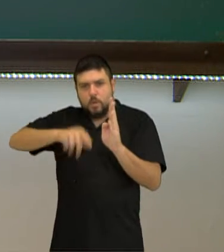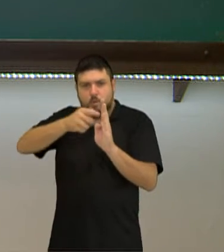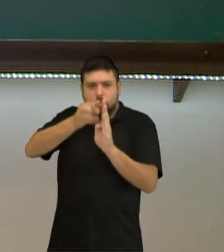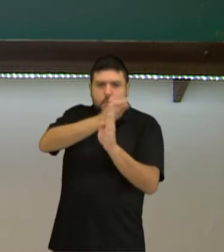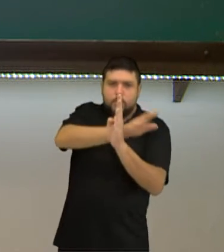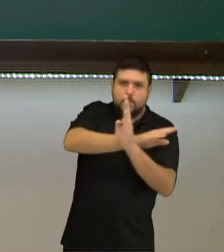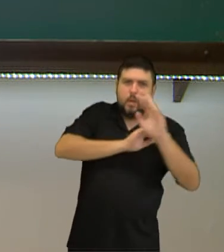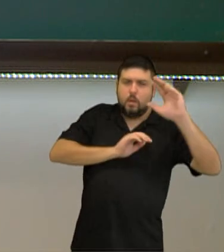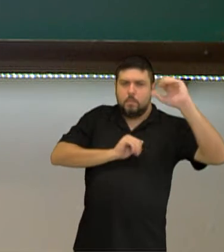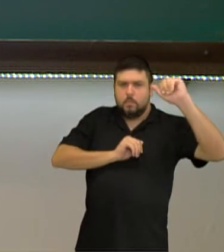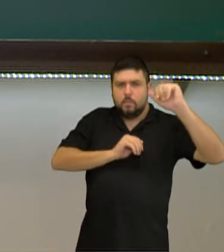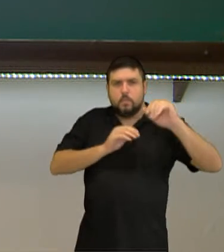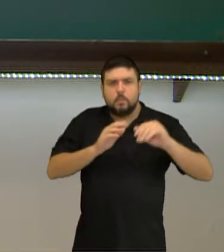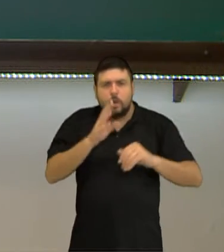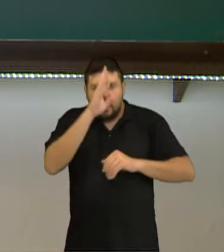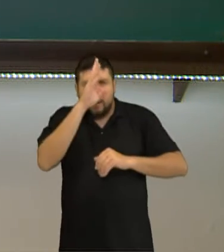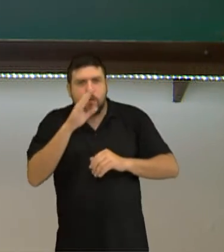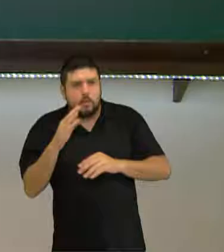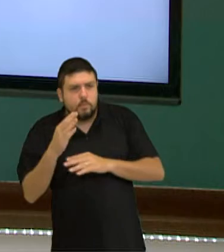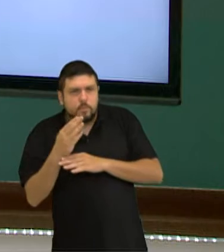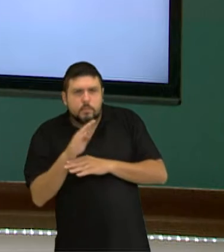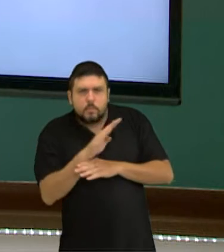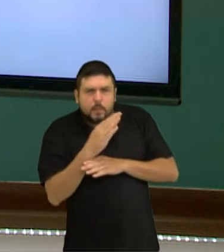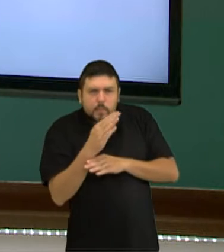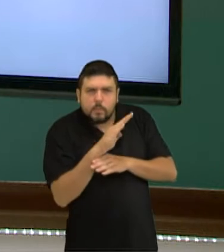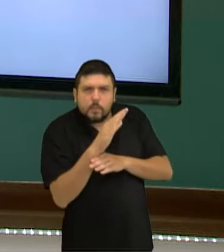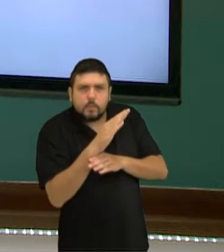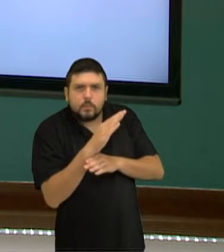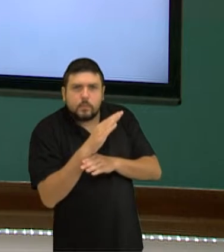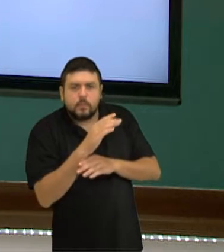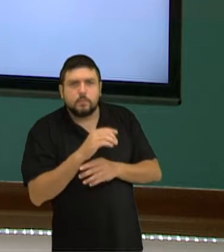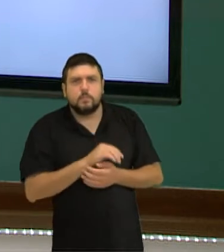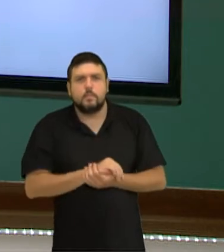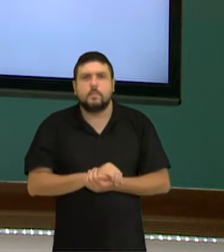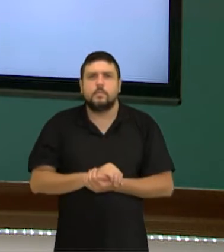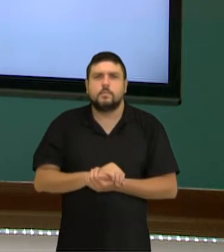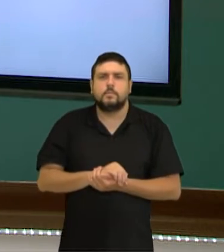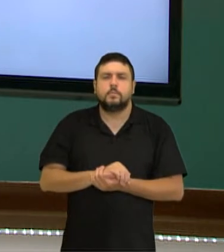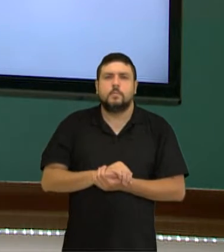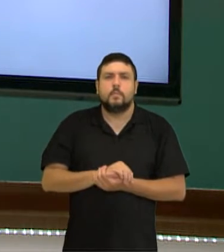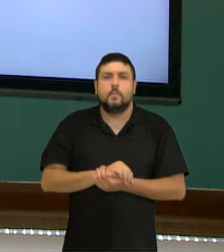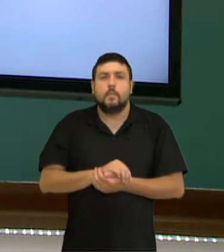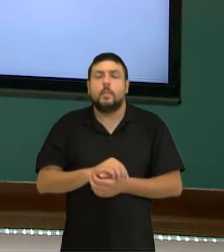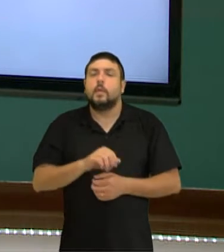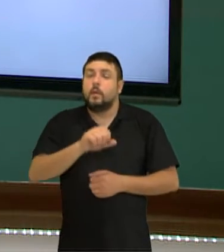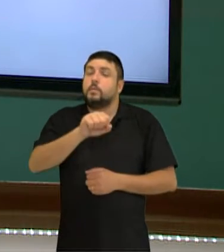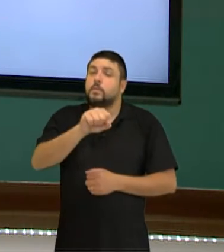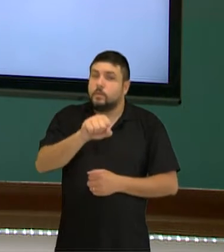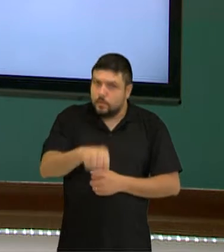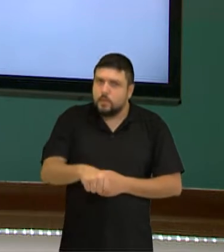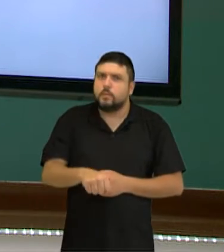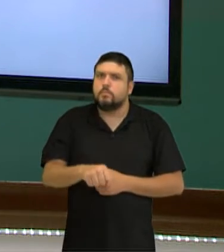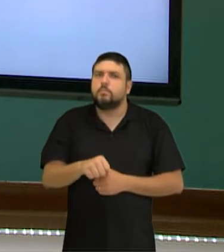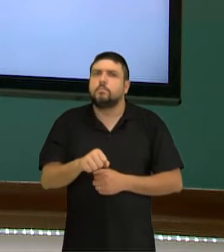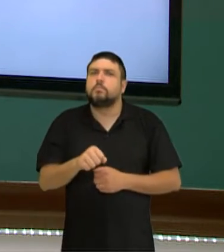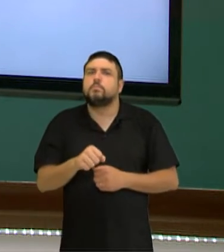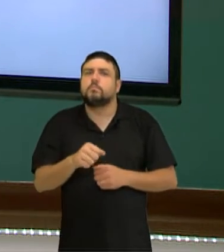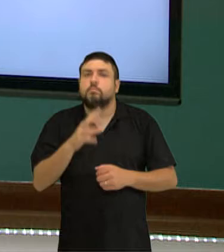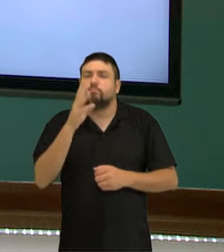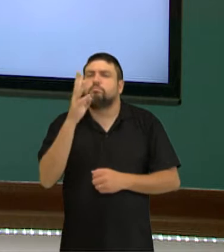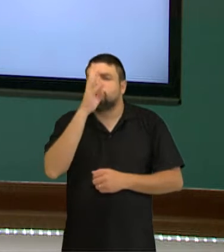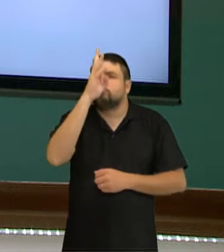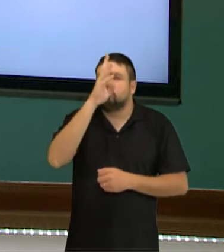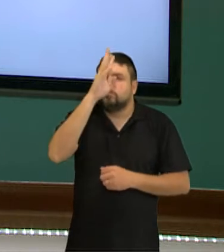para a coroa portuguesa. E essas bandeiras, é claro, ela vai interferir sim no modo de vida dos indígenas, né? Nesse contato,